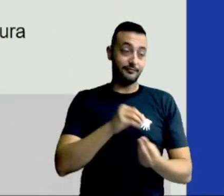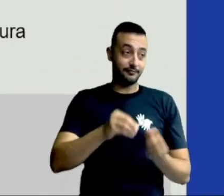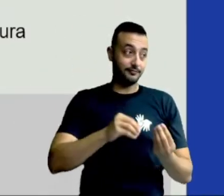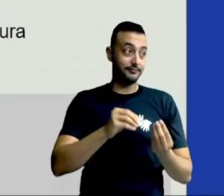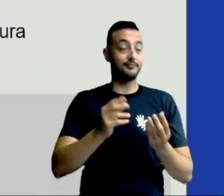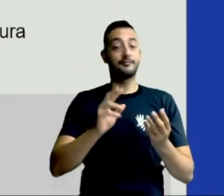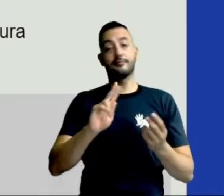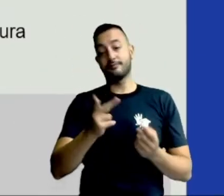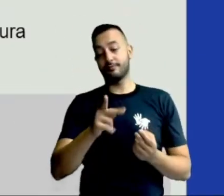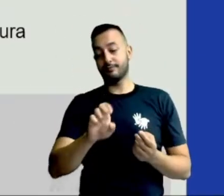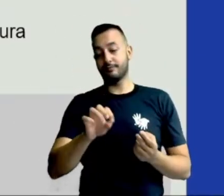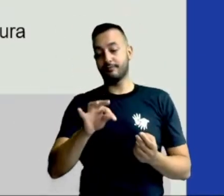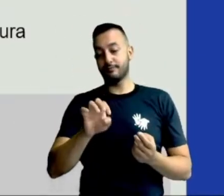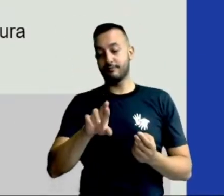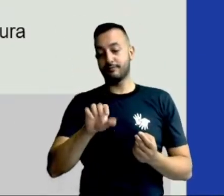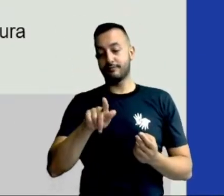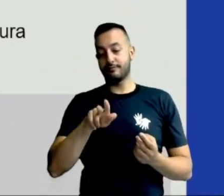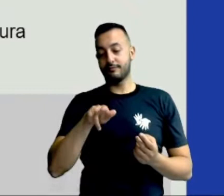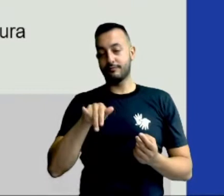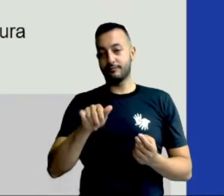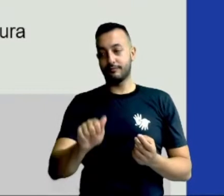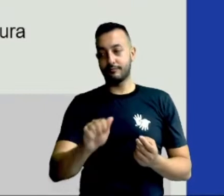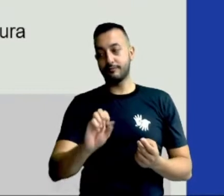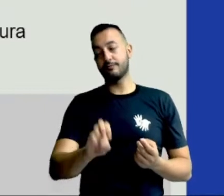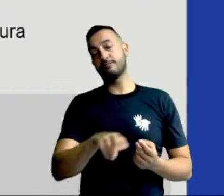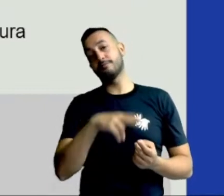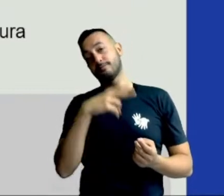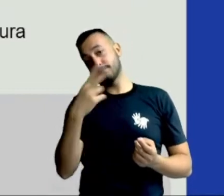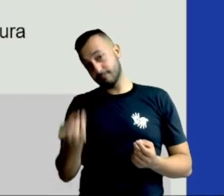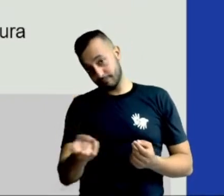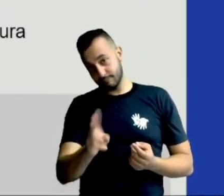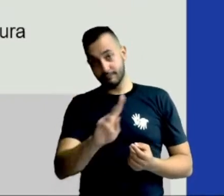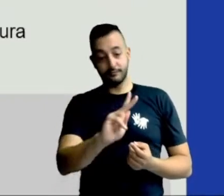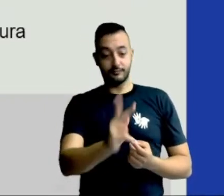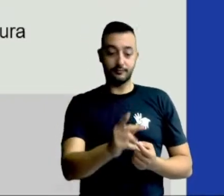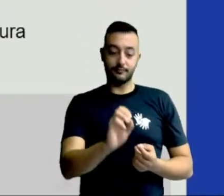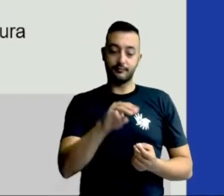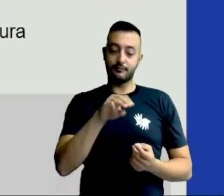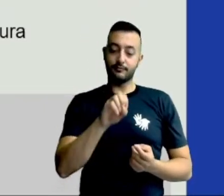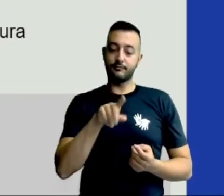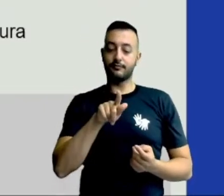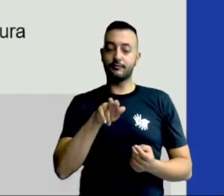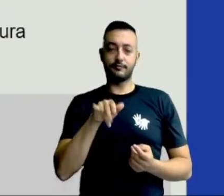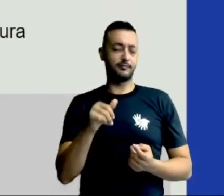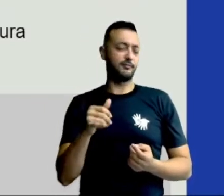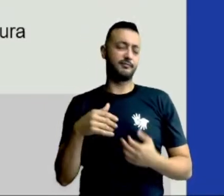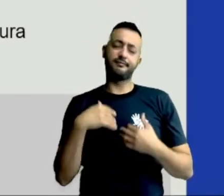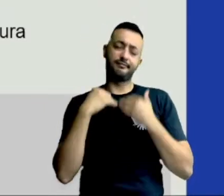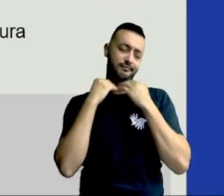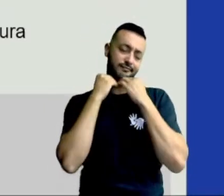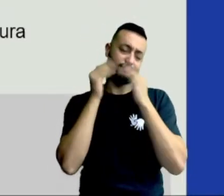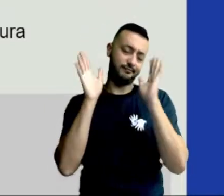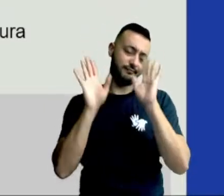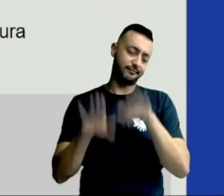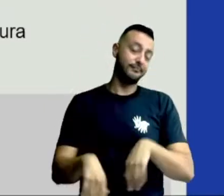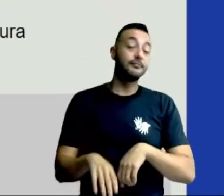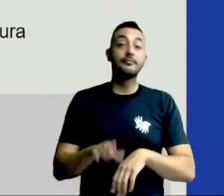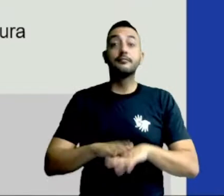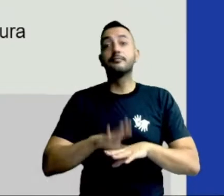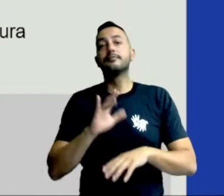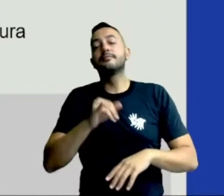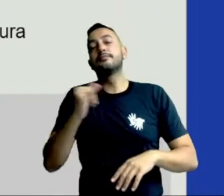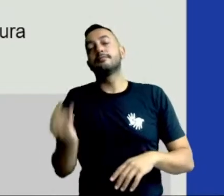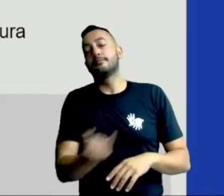é heterogênea ou homogênea, não importa não. O mais importante